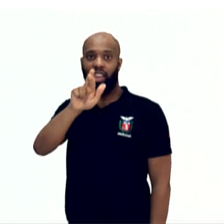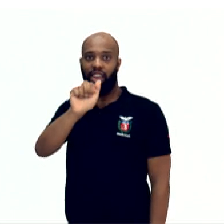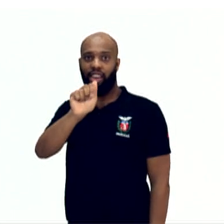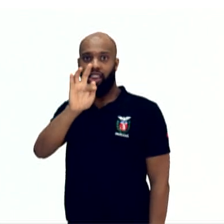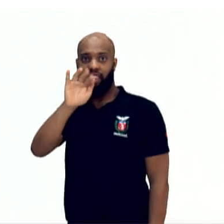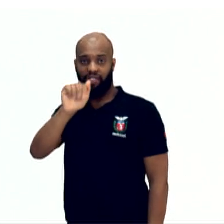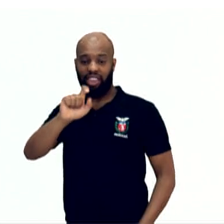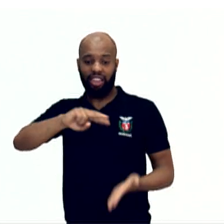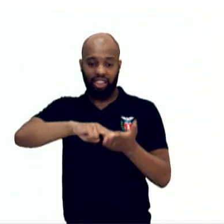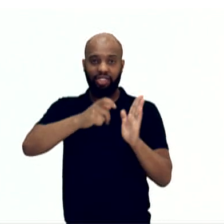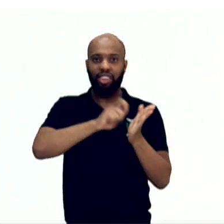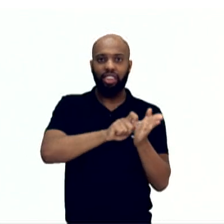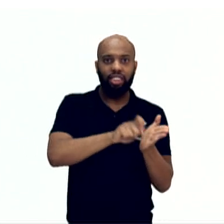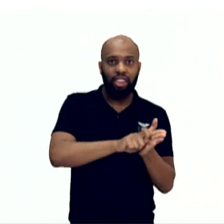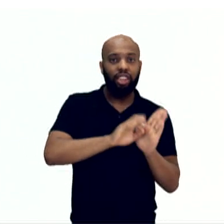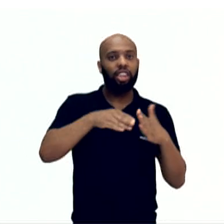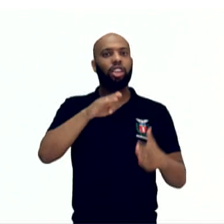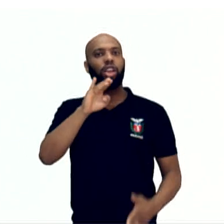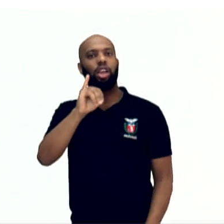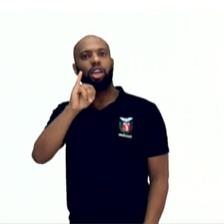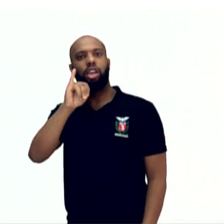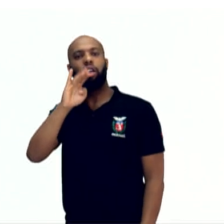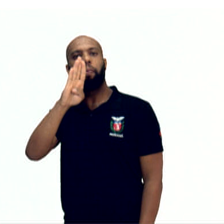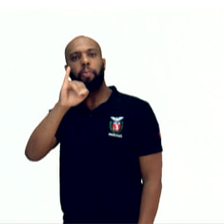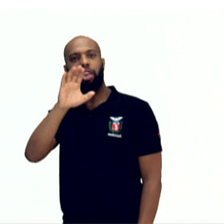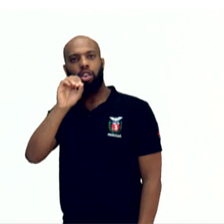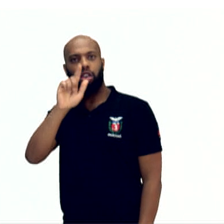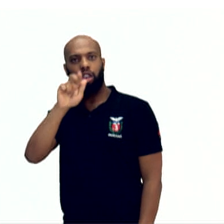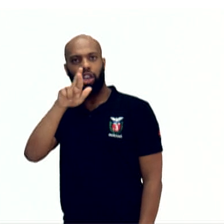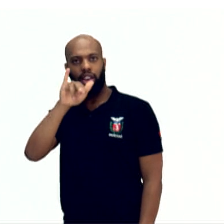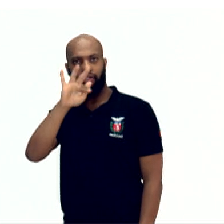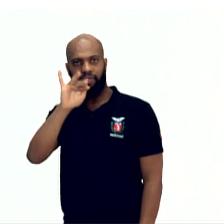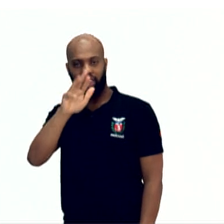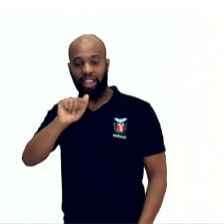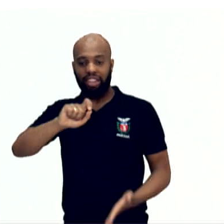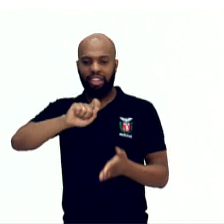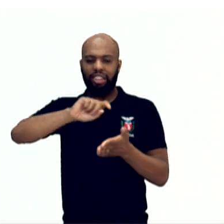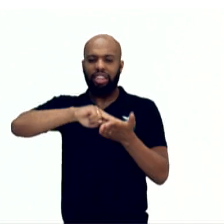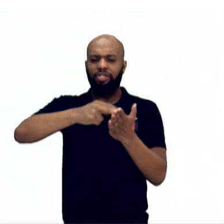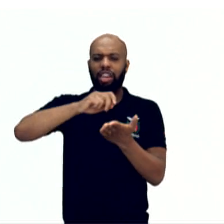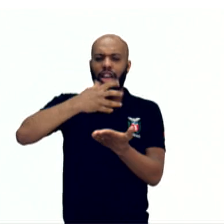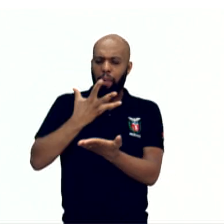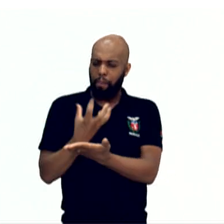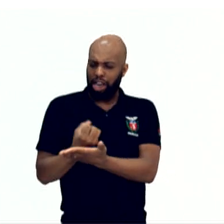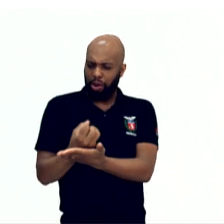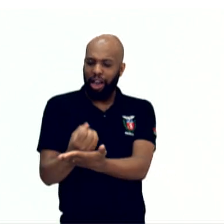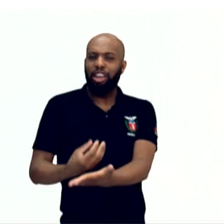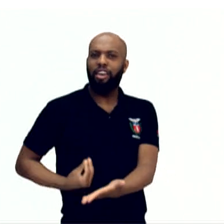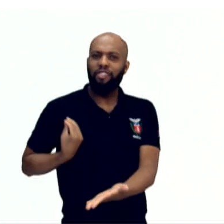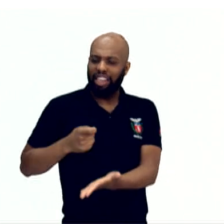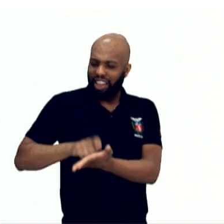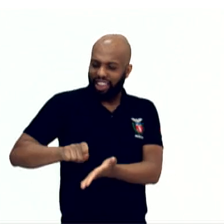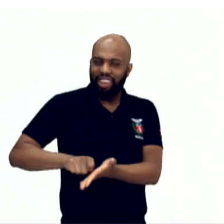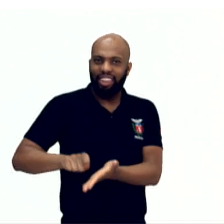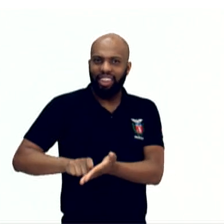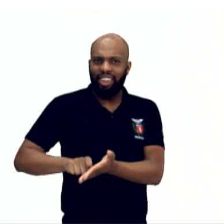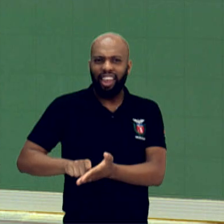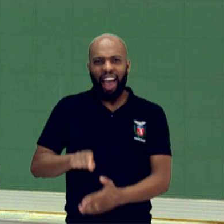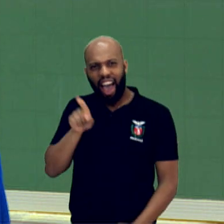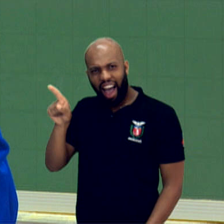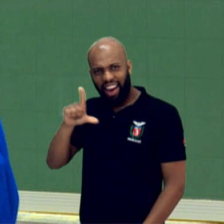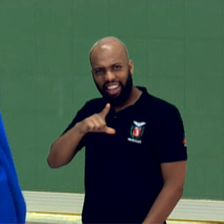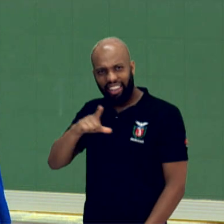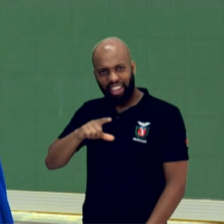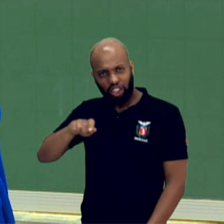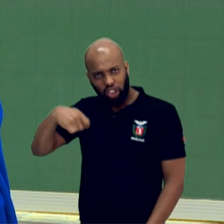Então, biografia significa registro da vida de uma pessoa. Ali no Patativa do Assaré, tem o registro da vida de uma